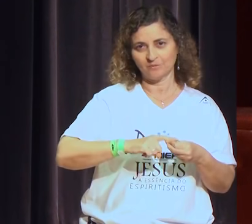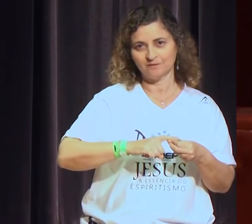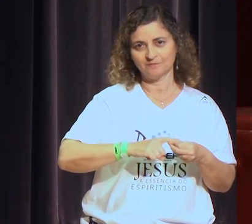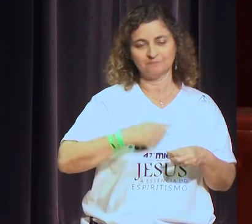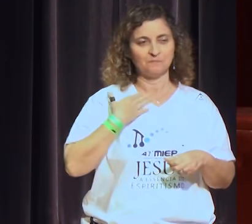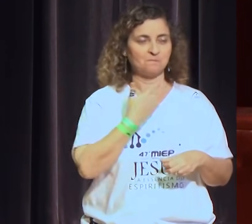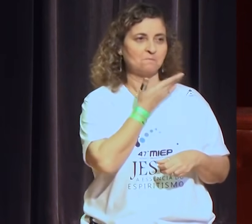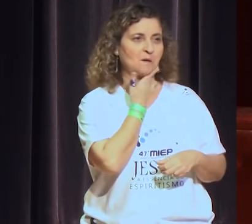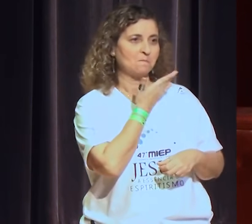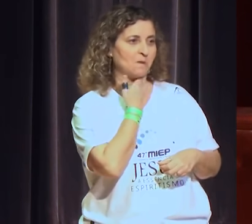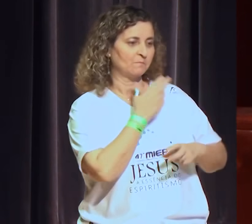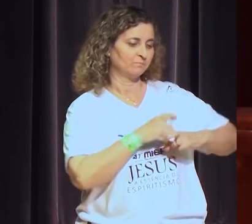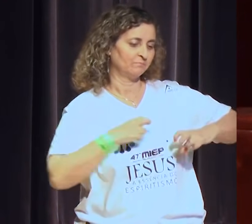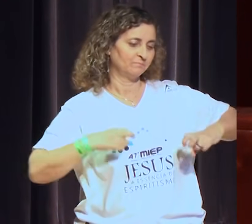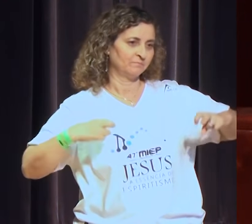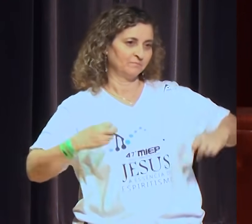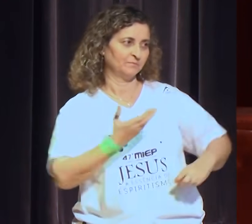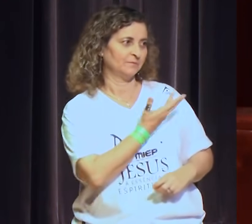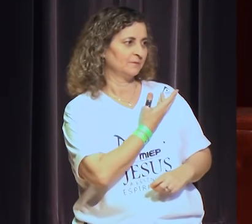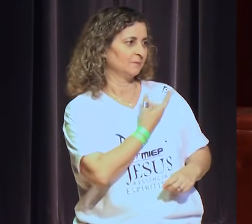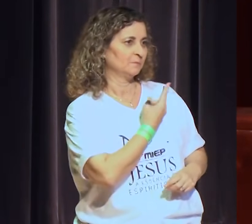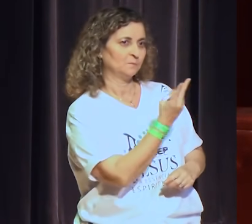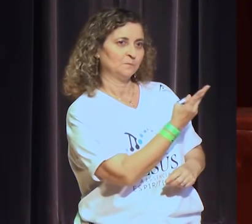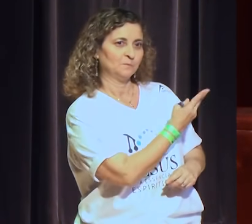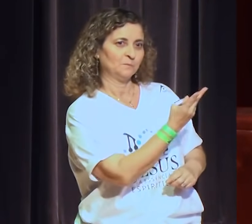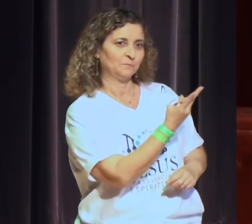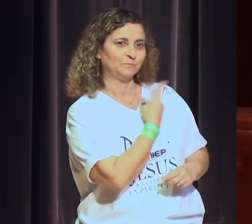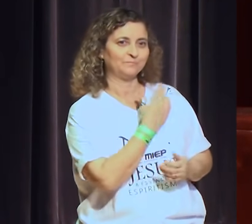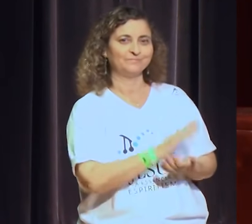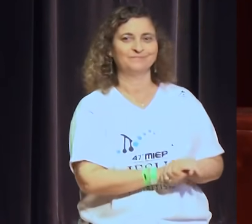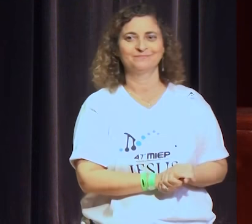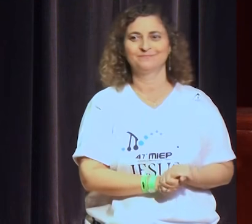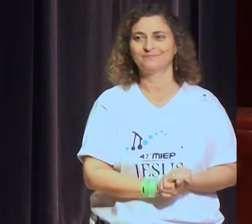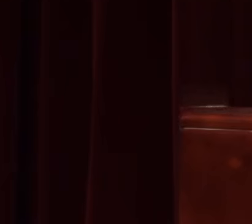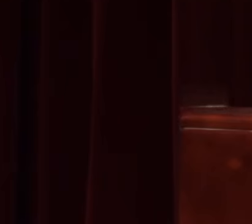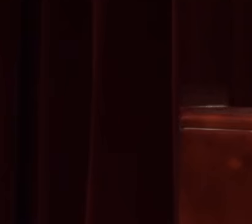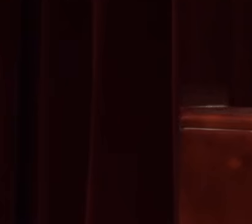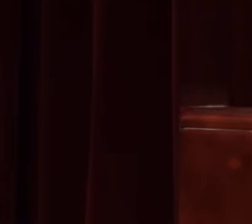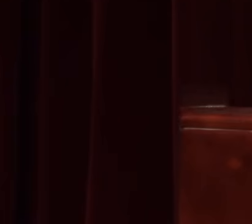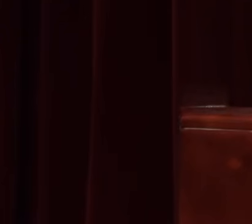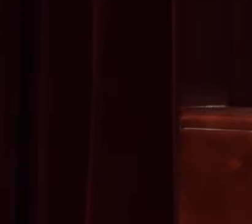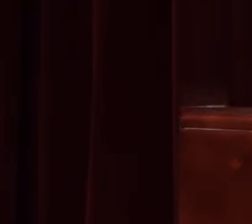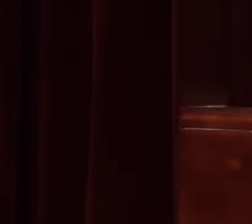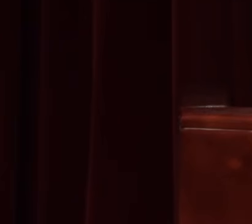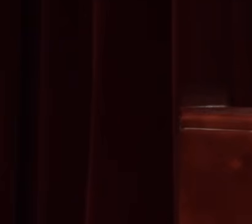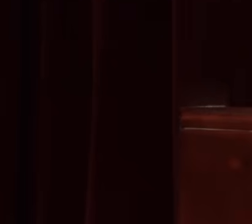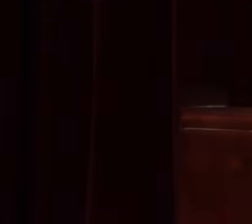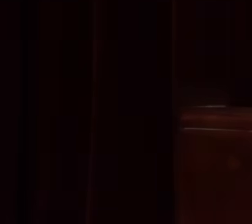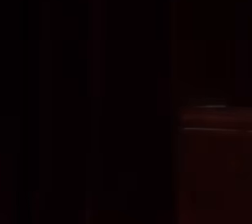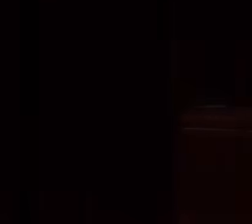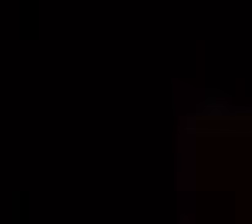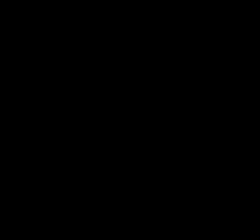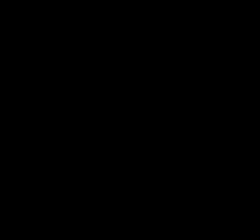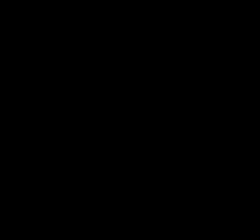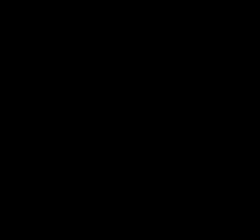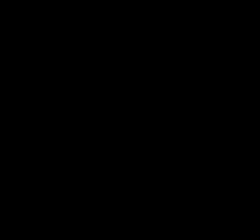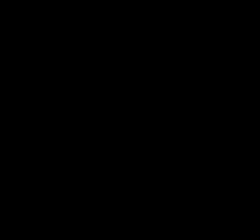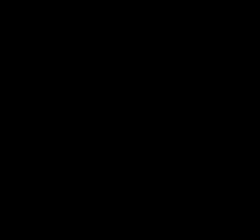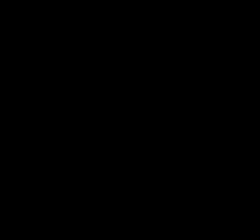nós voltamos numa conversa gostosa, com café, com Roçando, com Zé Otávio, para falar de algumas dessas experiências.